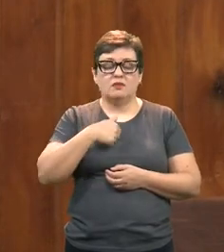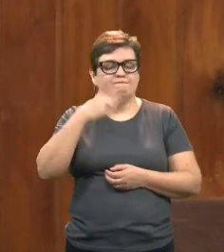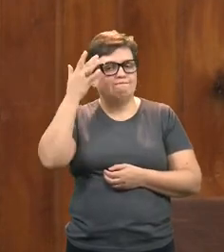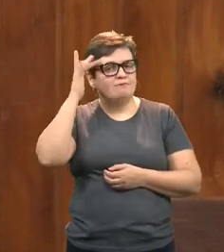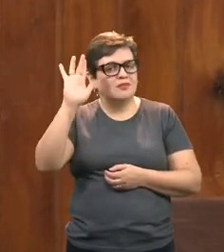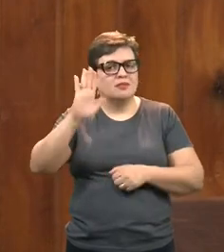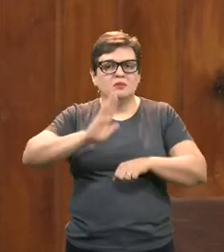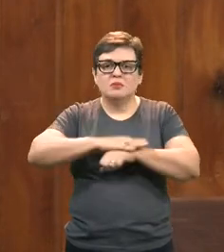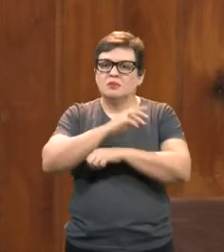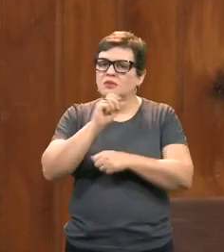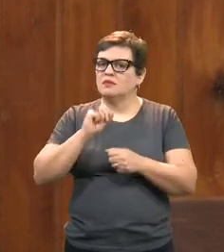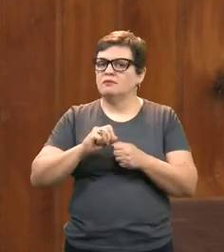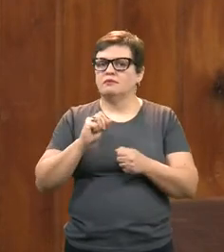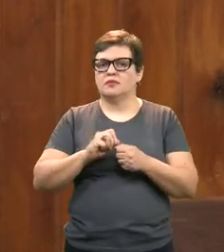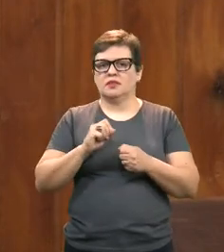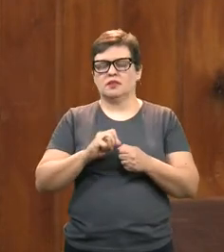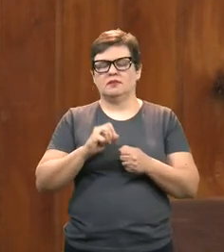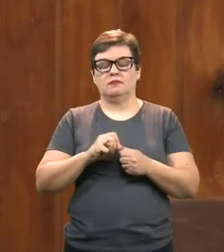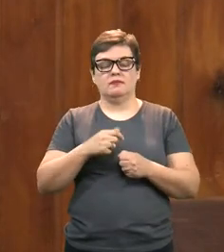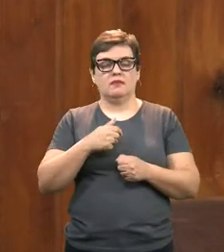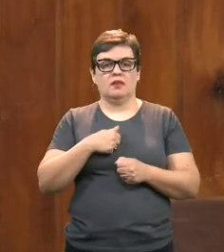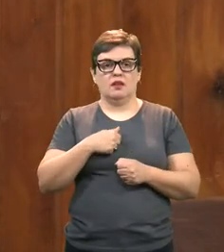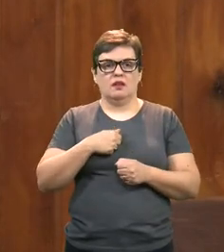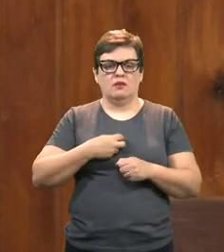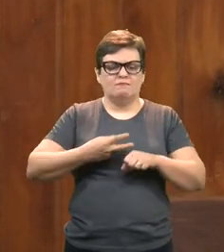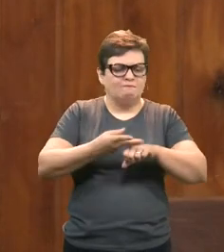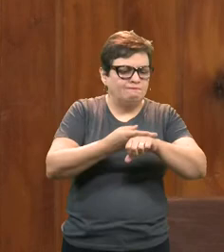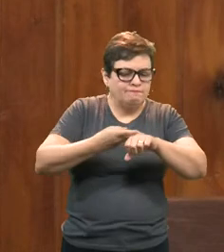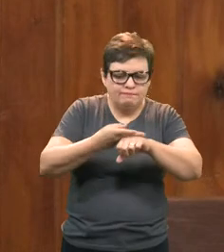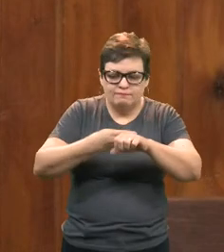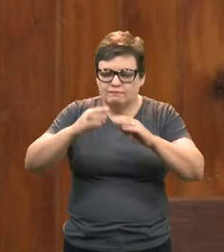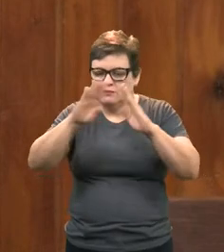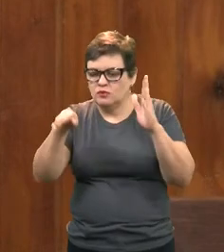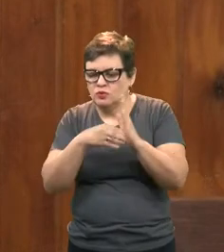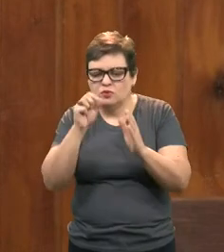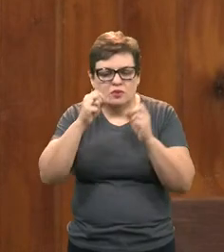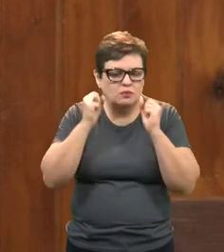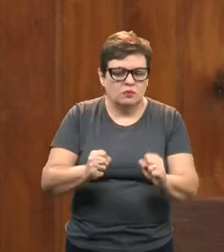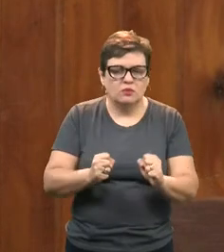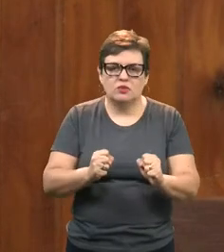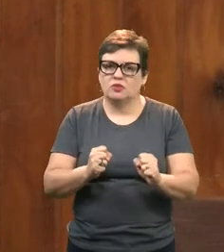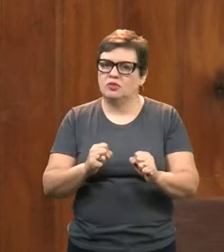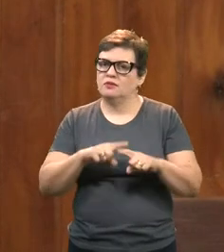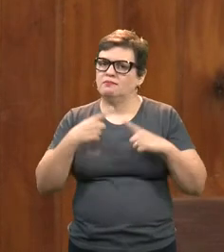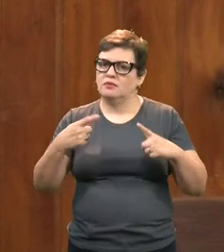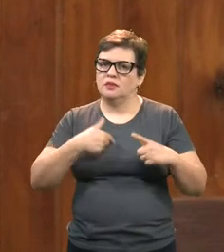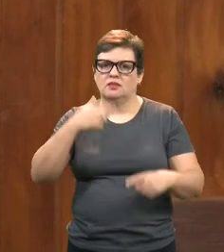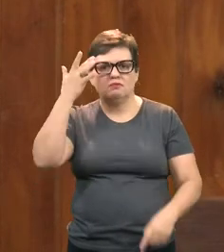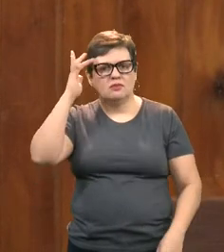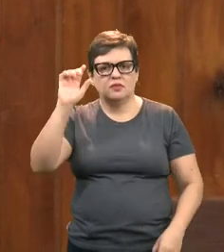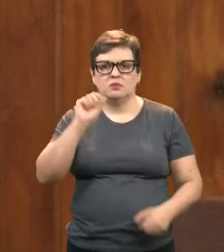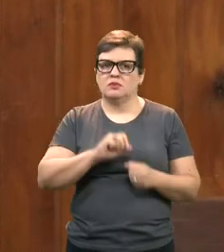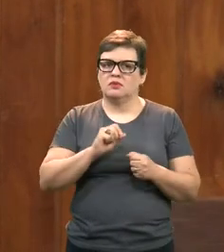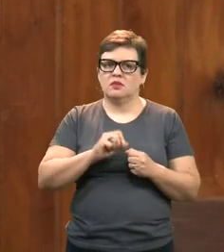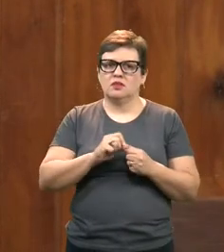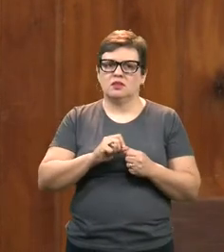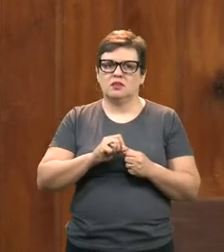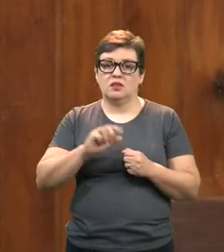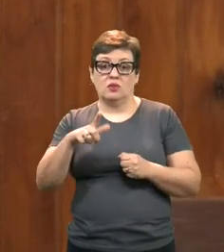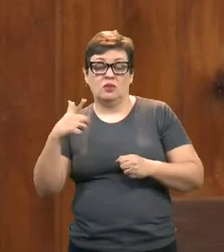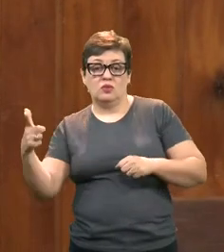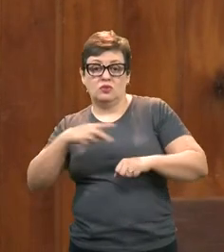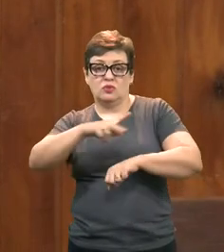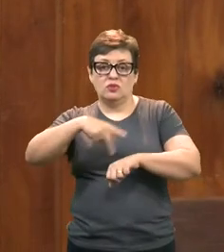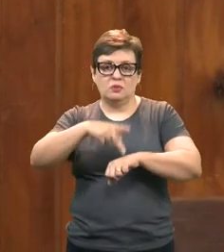mais o que fazer. Eu estava atrás de tudo que eu podia, e eu não sabia mais o que fazer. E a importada ainda eu tinha